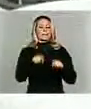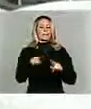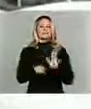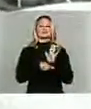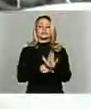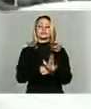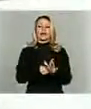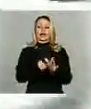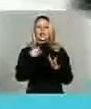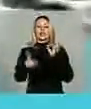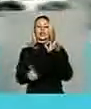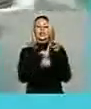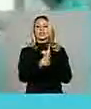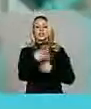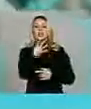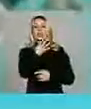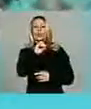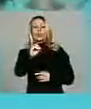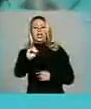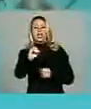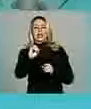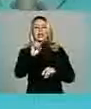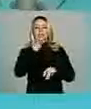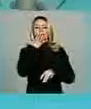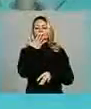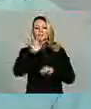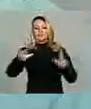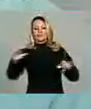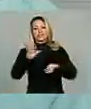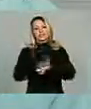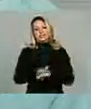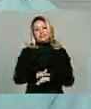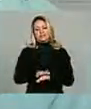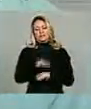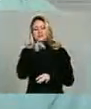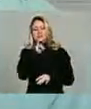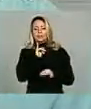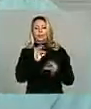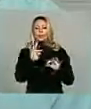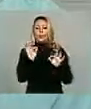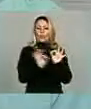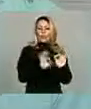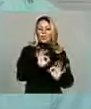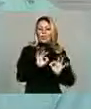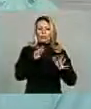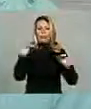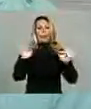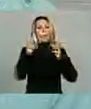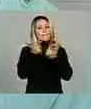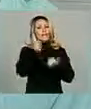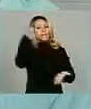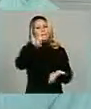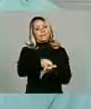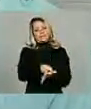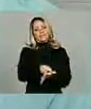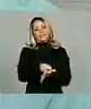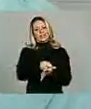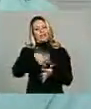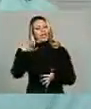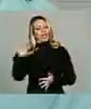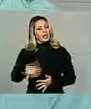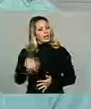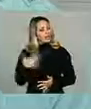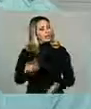para diagnosticar até 40 tipos de doenças. Esse teste completo só é feito pago. Esse é o problema. É um teste caro.